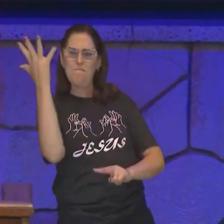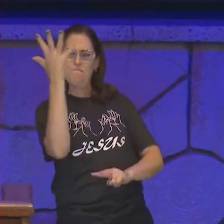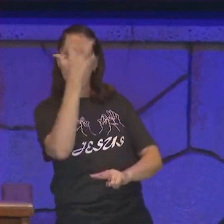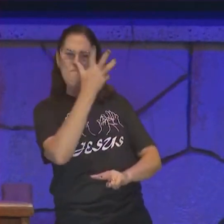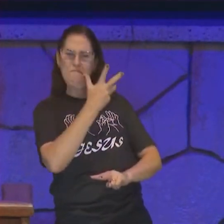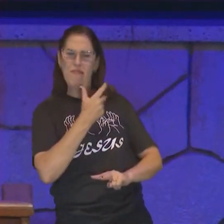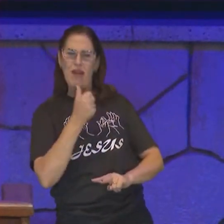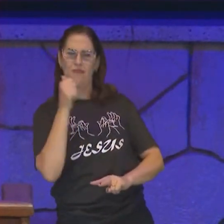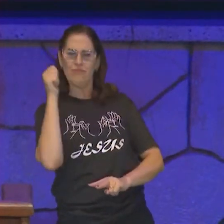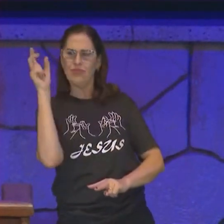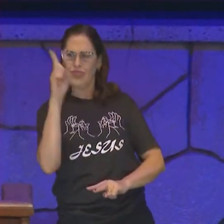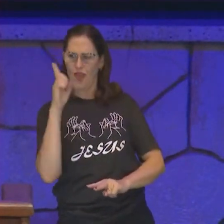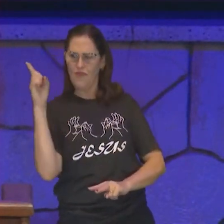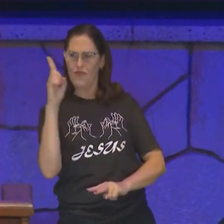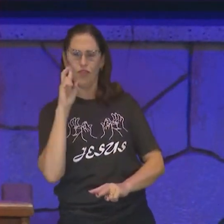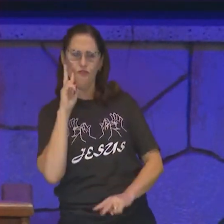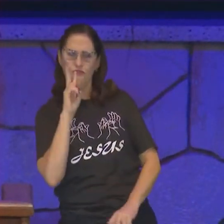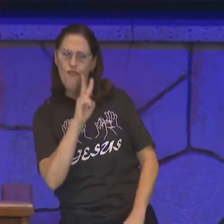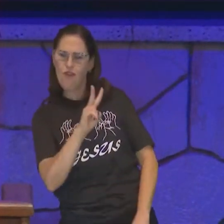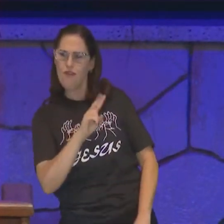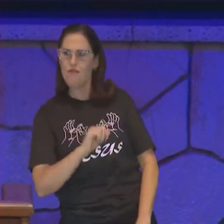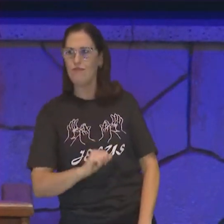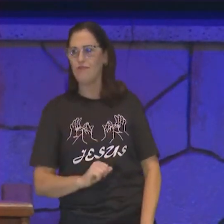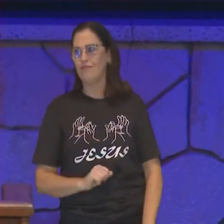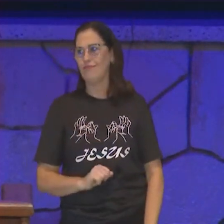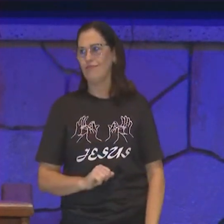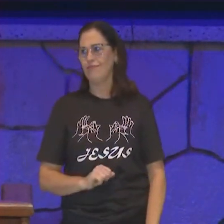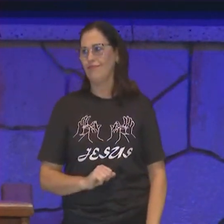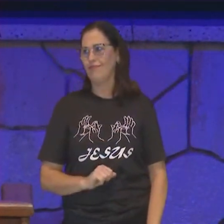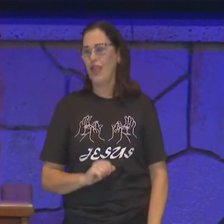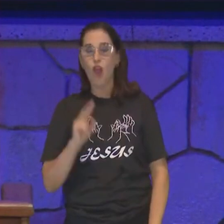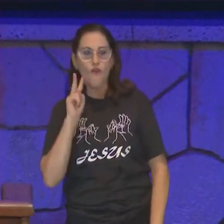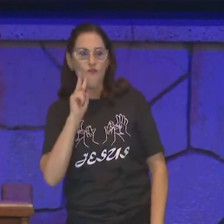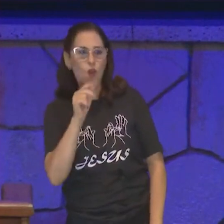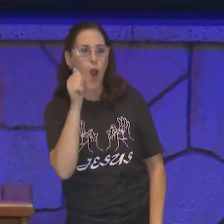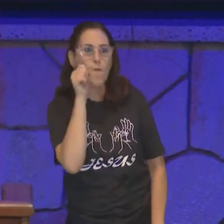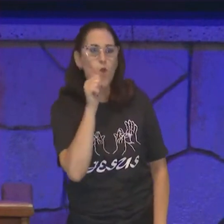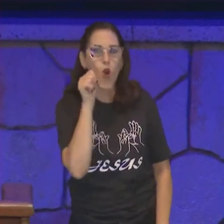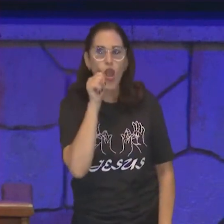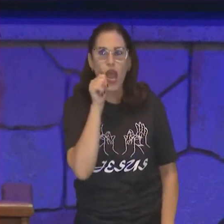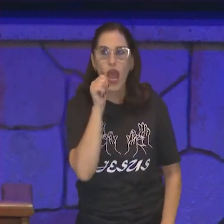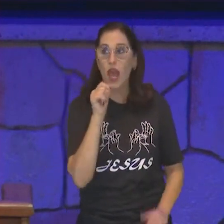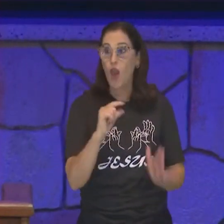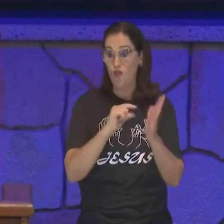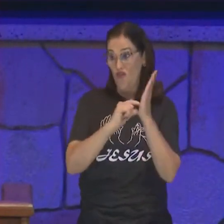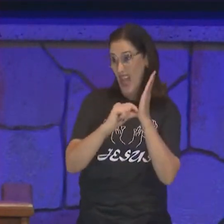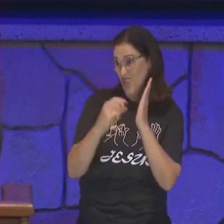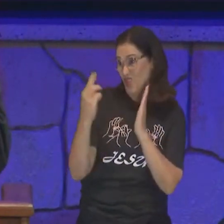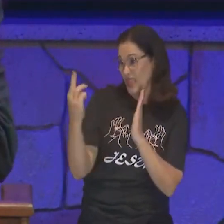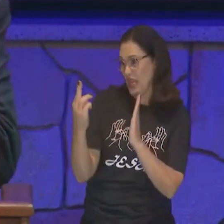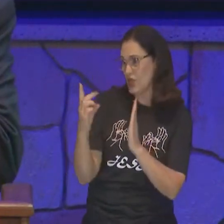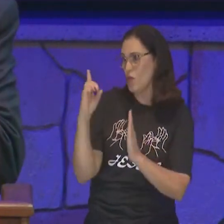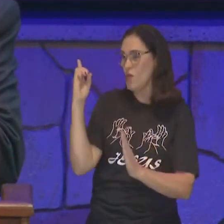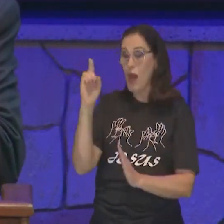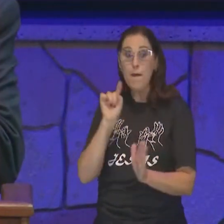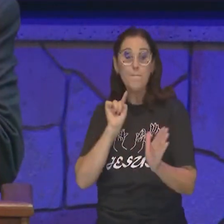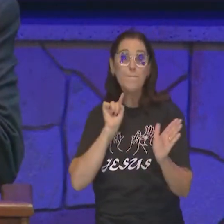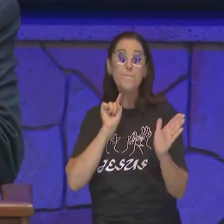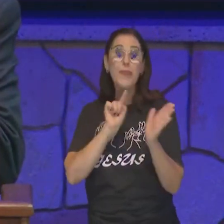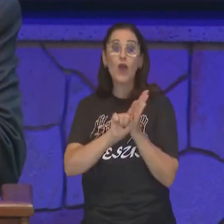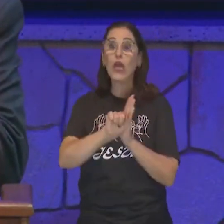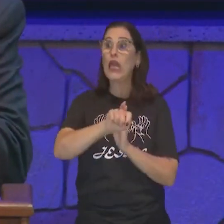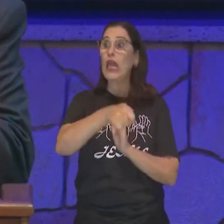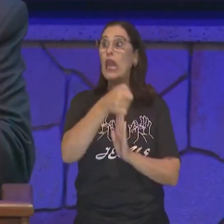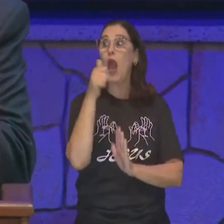espetacular que Davi estava tendo. Ao ver aquela mulher, diz o verso 3, que Davi mandou perguntar